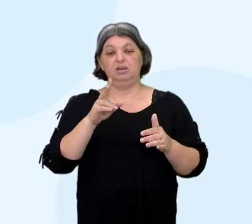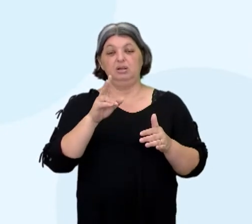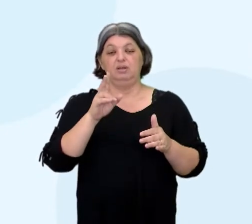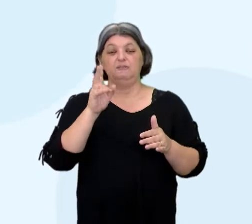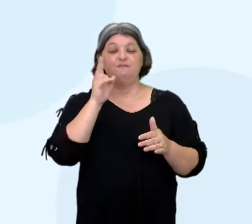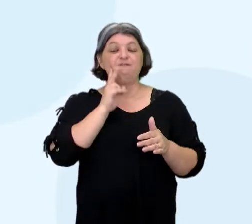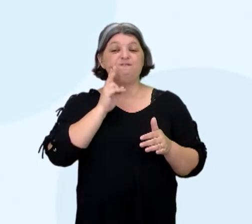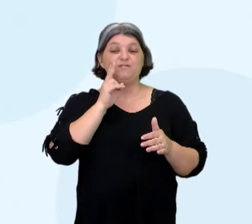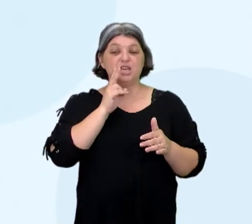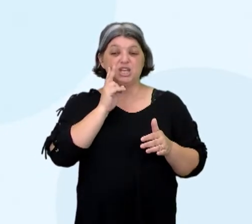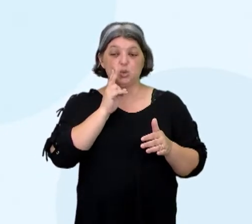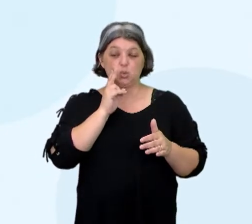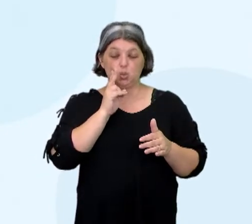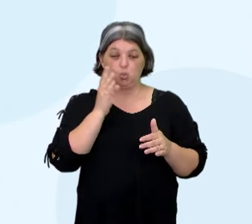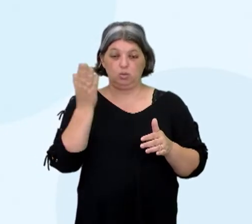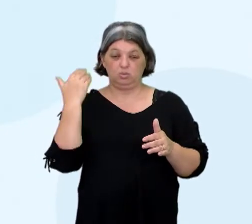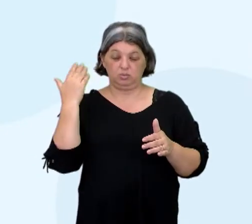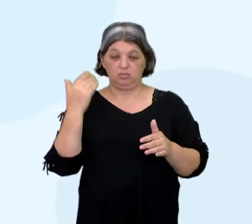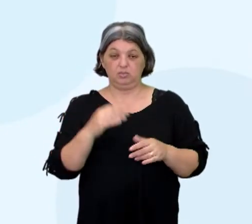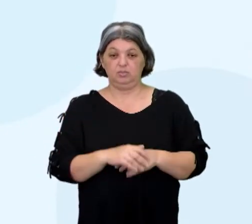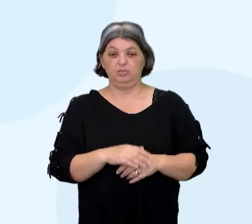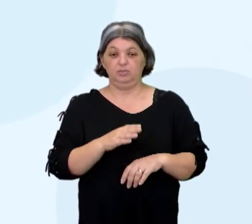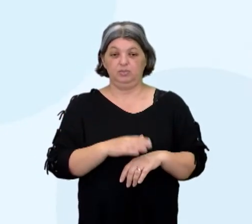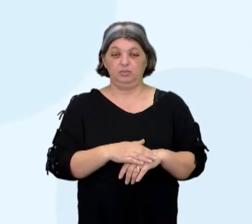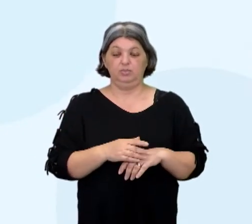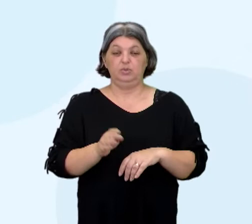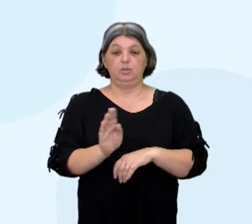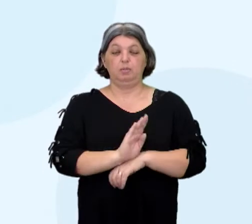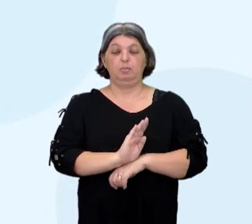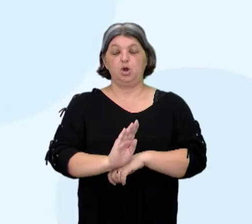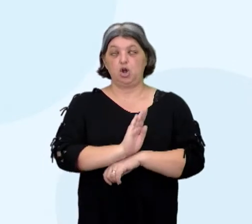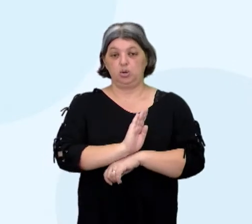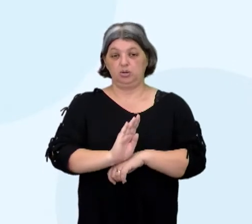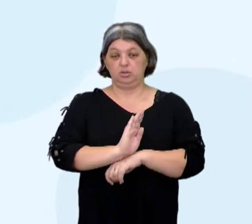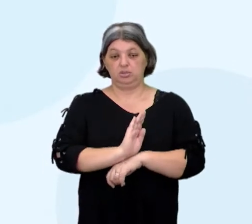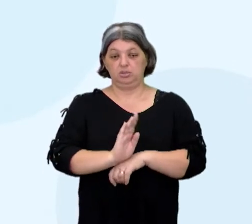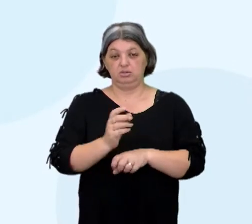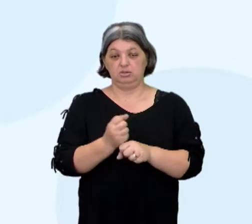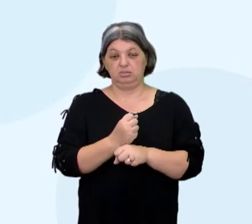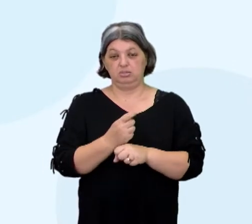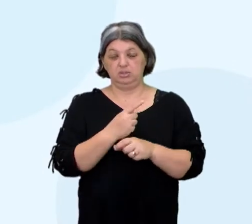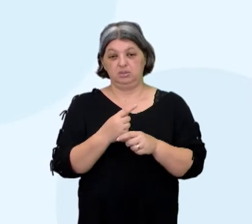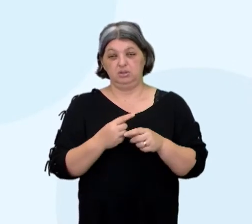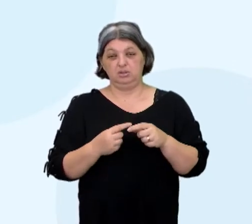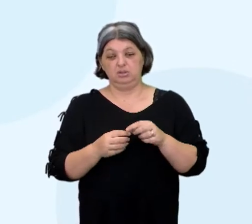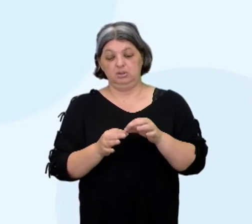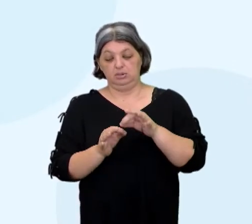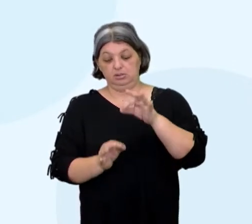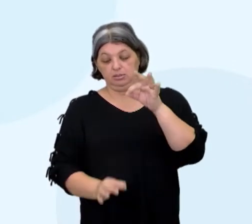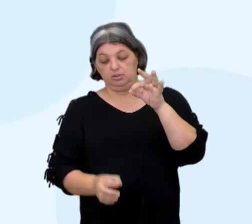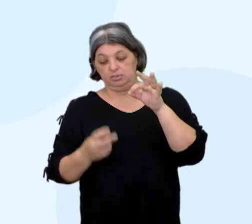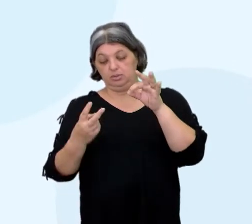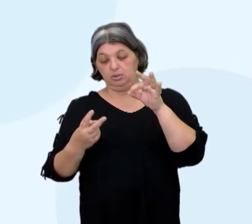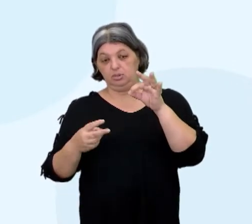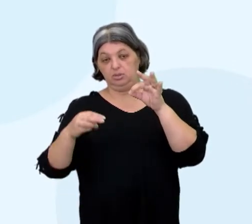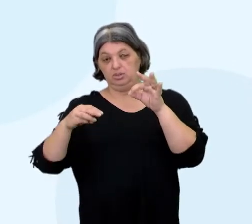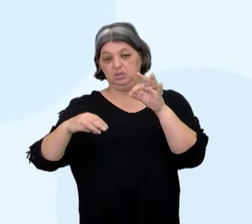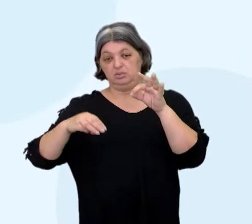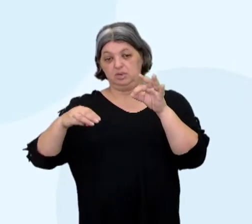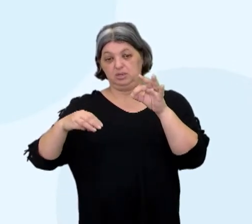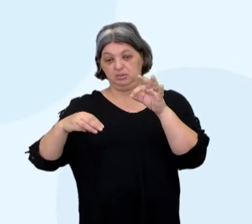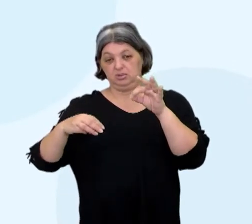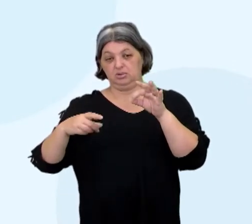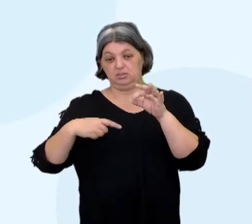jarra de vinho na época, né? Ela é feita de bronze, né? Ela tem mais ou menos 2 metros de diâmetro, né? Com uma tampa que vocês observam